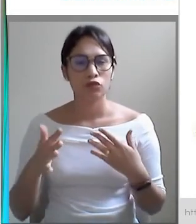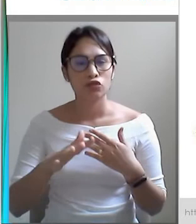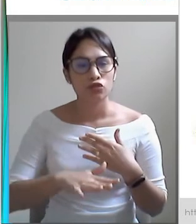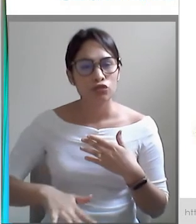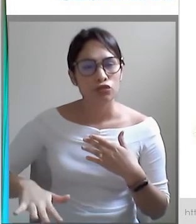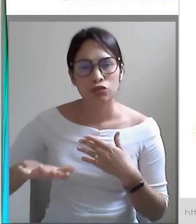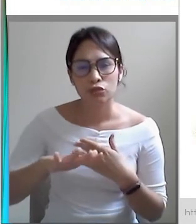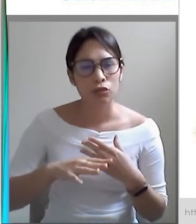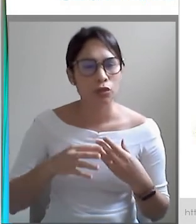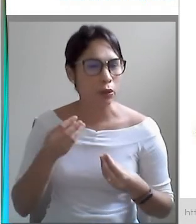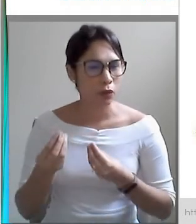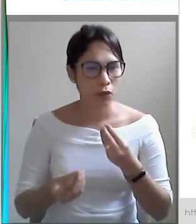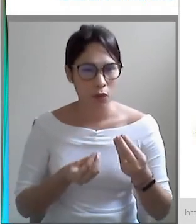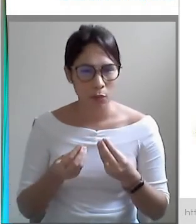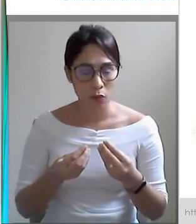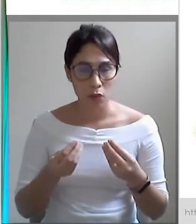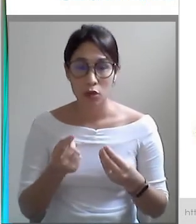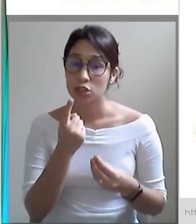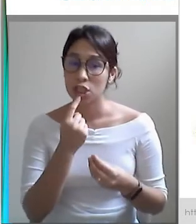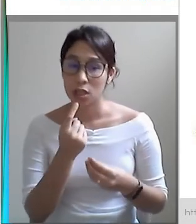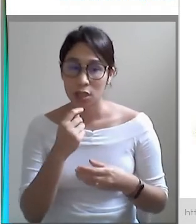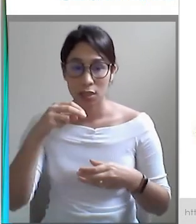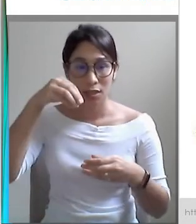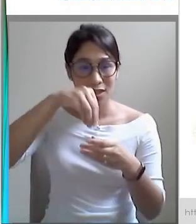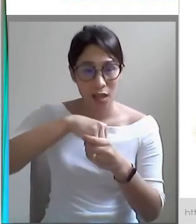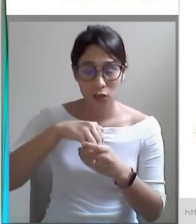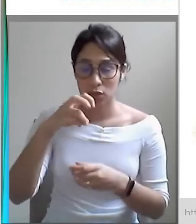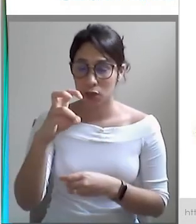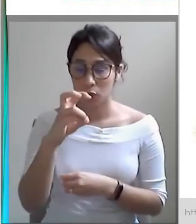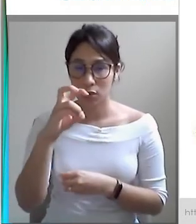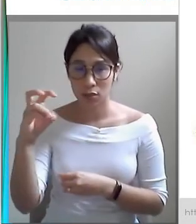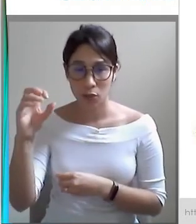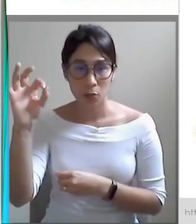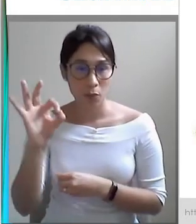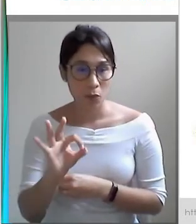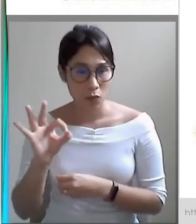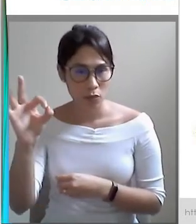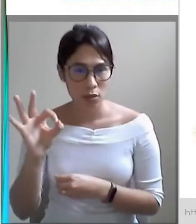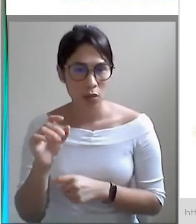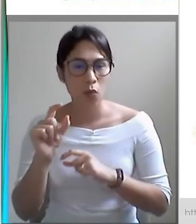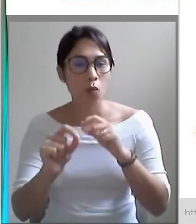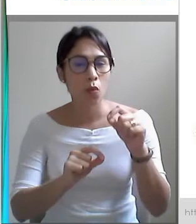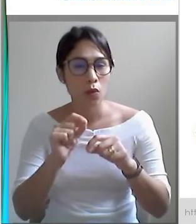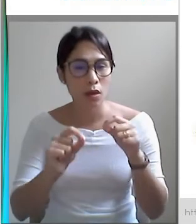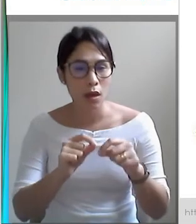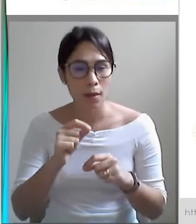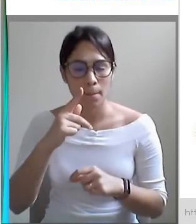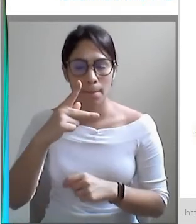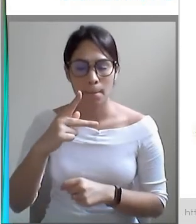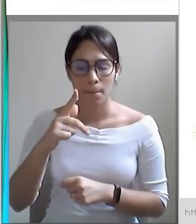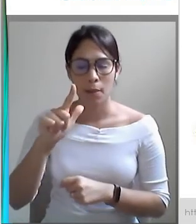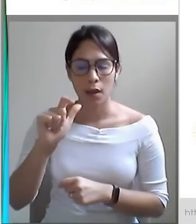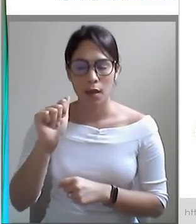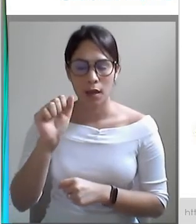forma geral, admite-se que 55% do sangue seja composto pelo plasma.